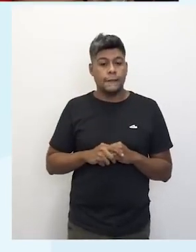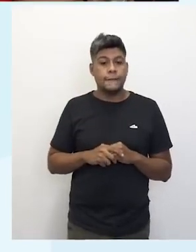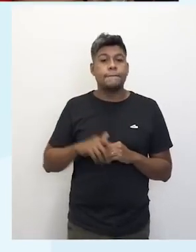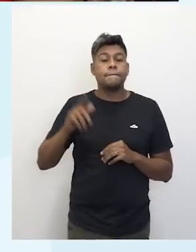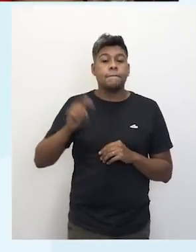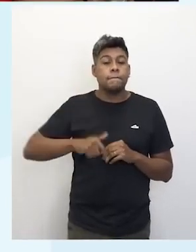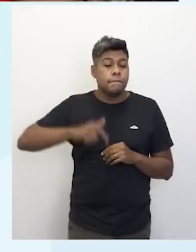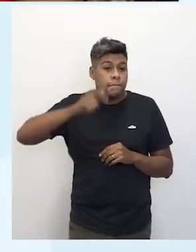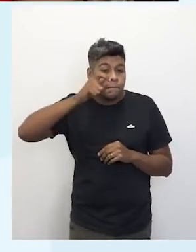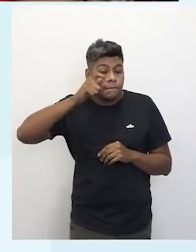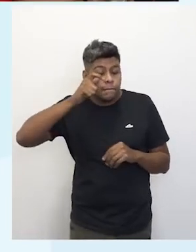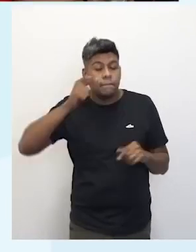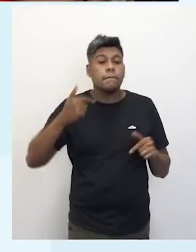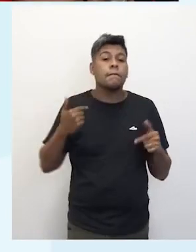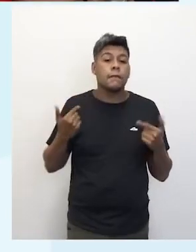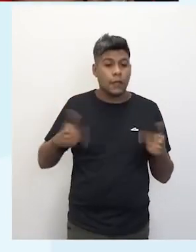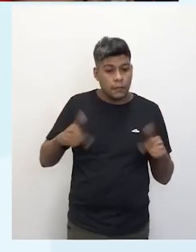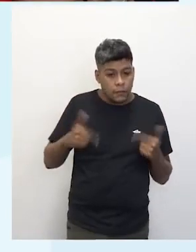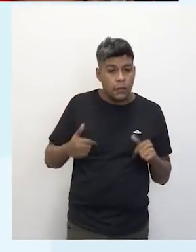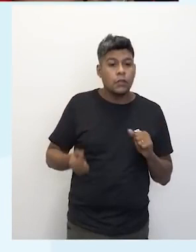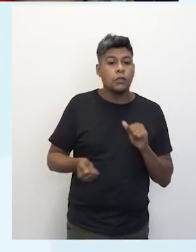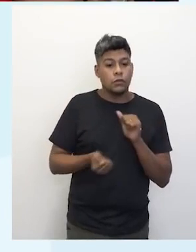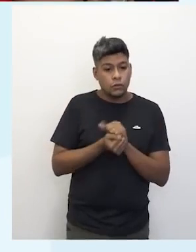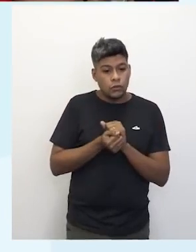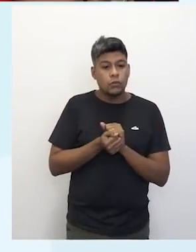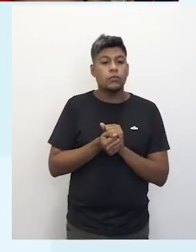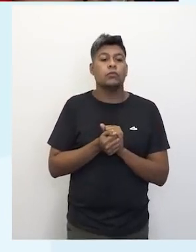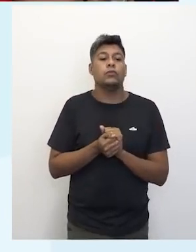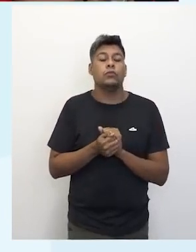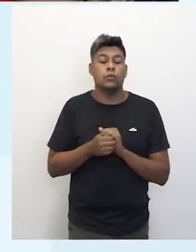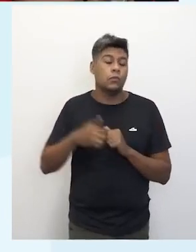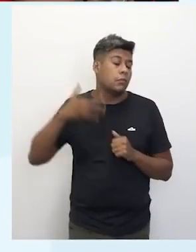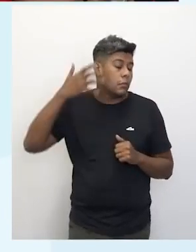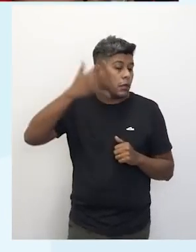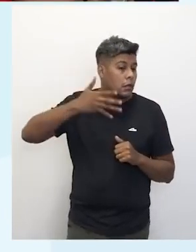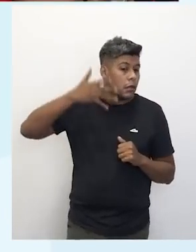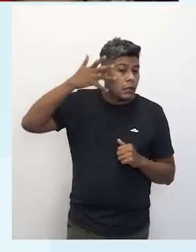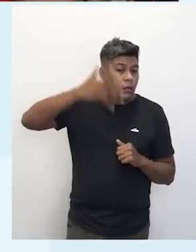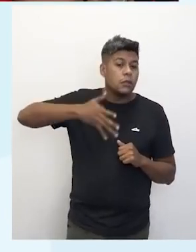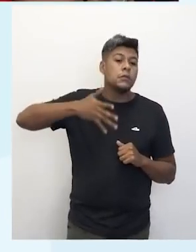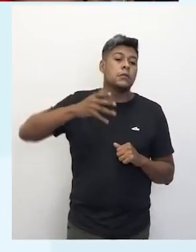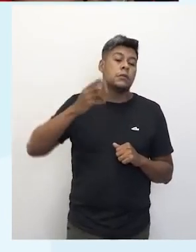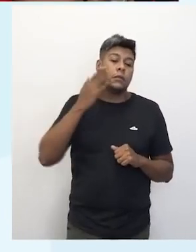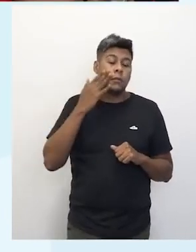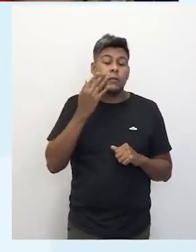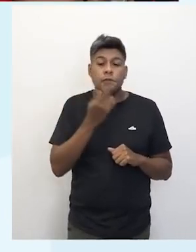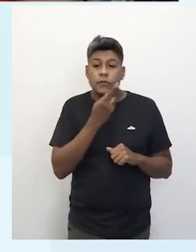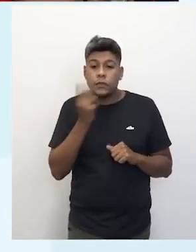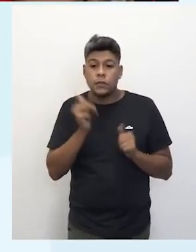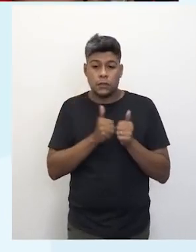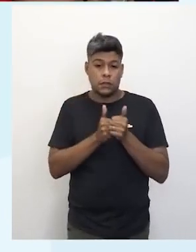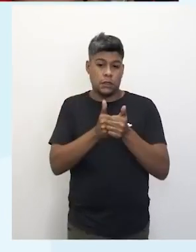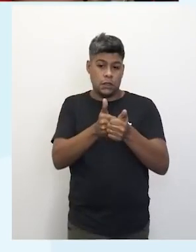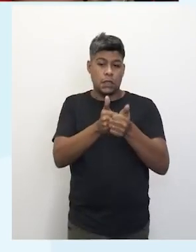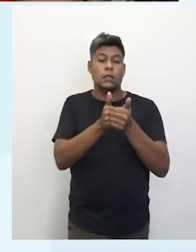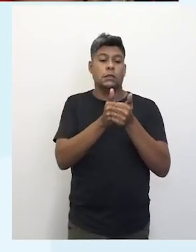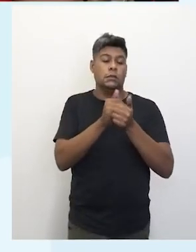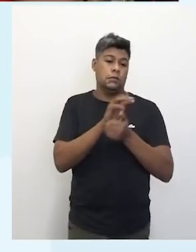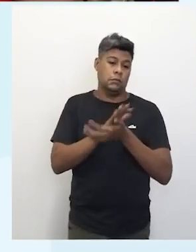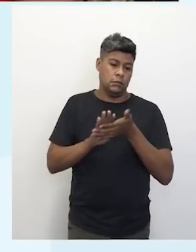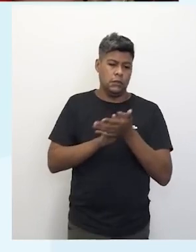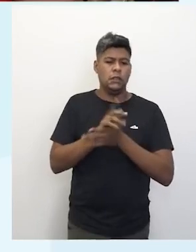bem interessante esse trabalho, né? E é através de workshops, palestras, oficinas. Então, não é só a visita guiada que tem. Nós temos